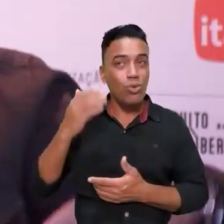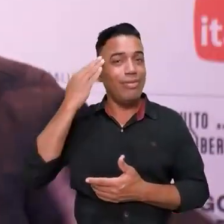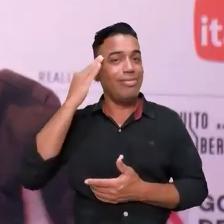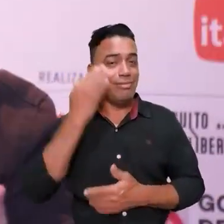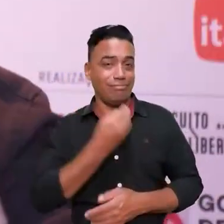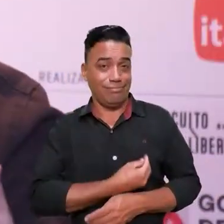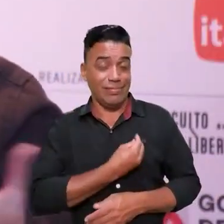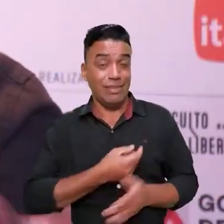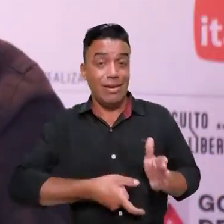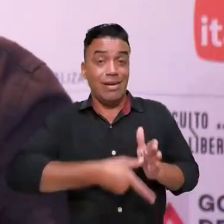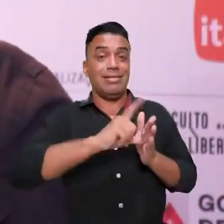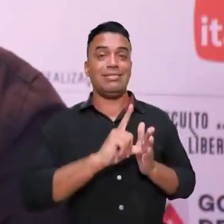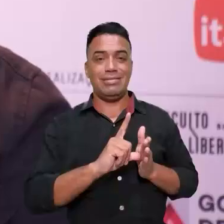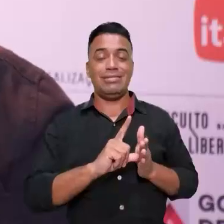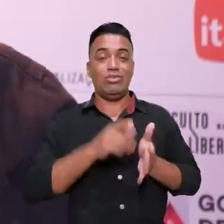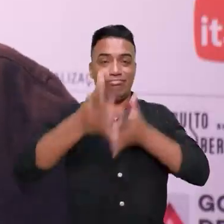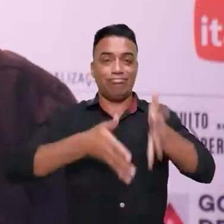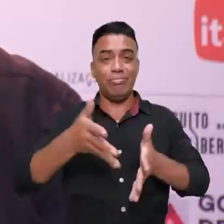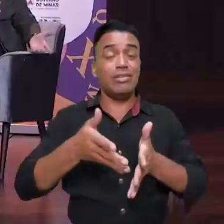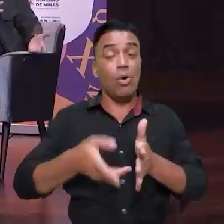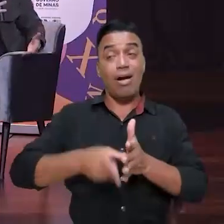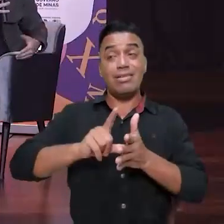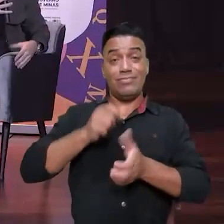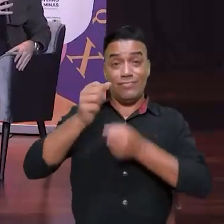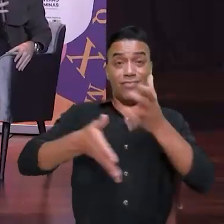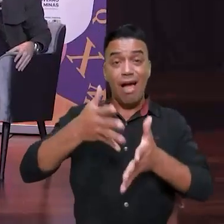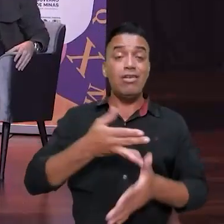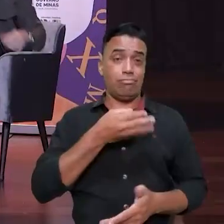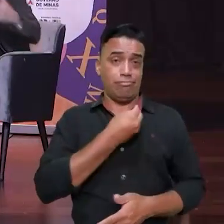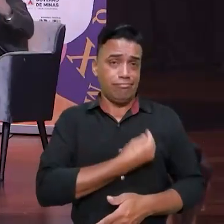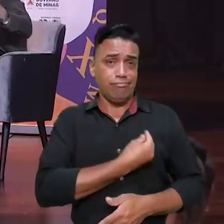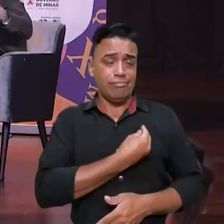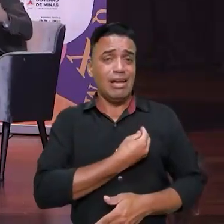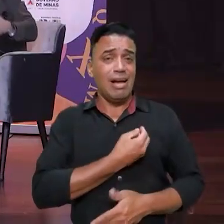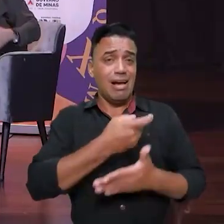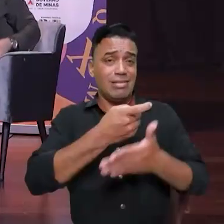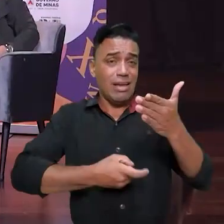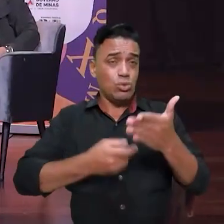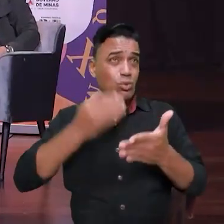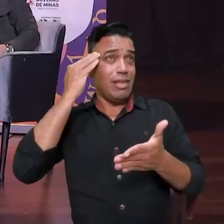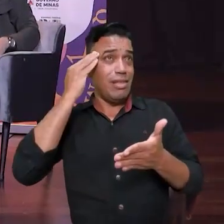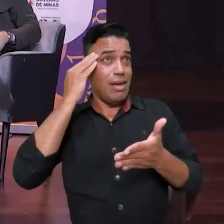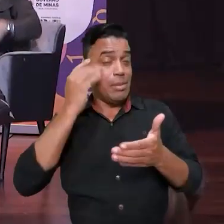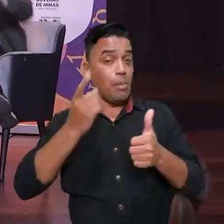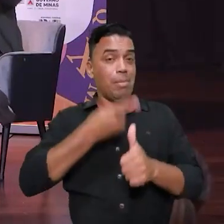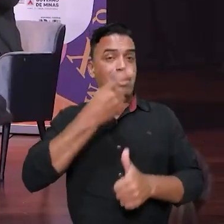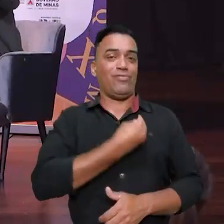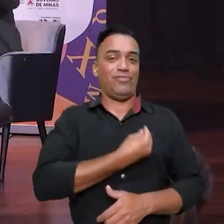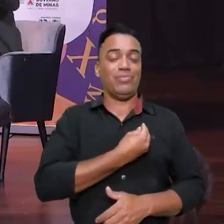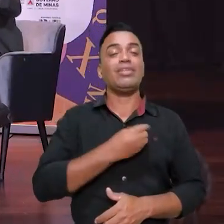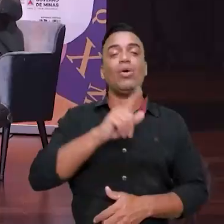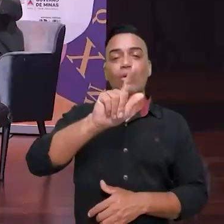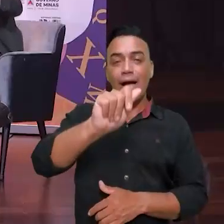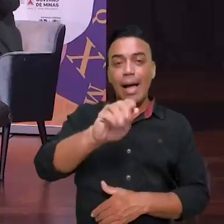a vida porque antes de falar a gente existe, não é? Então, antes de entender o texto, vamos existir primeiro. E Gabriel fez